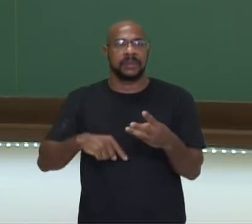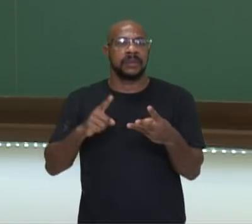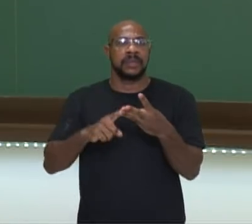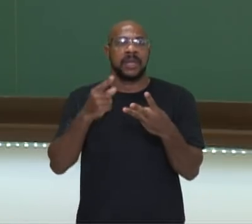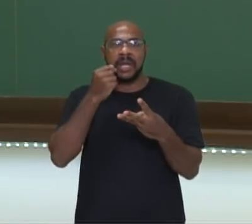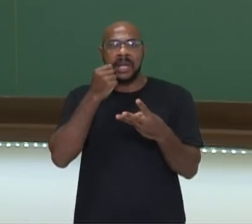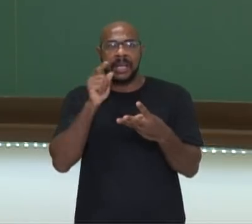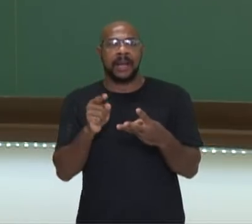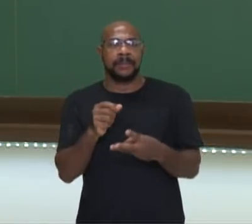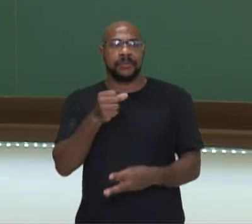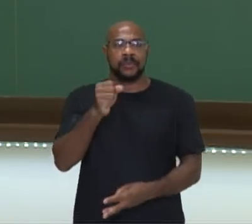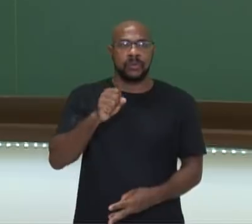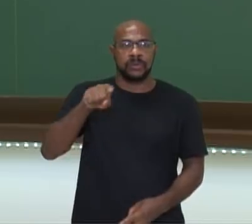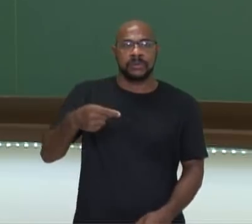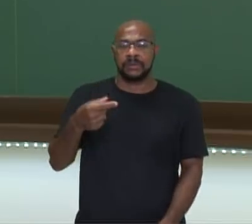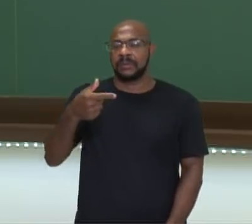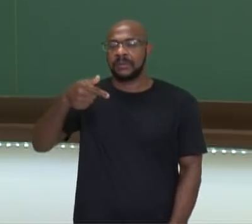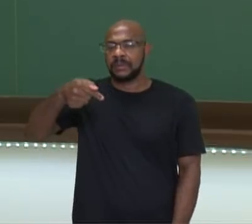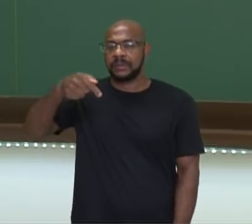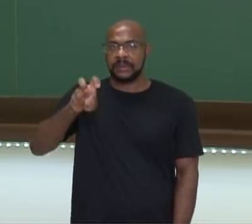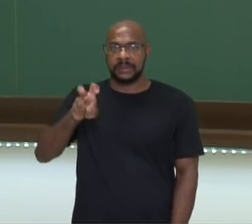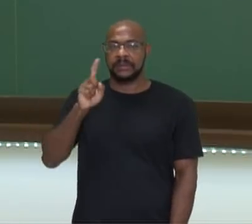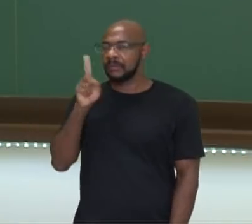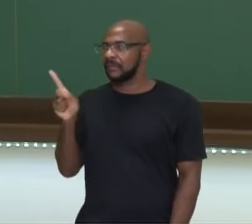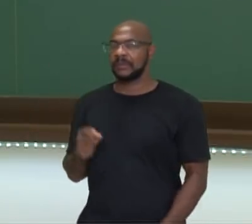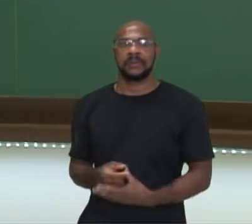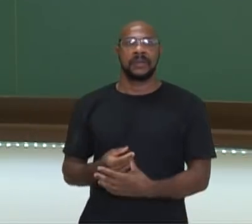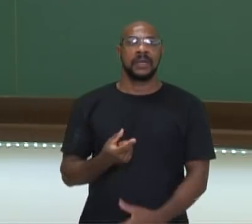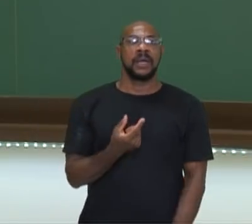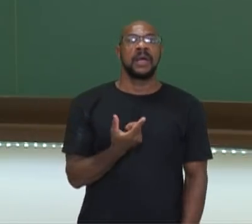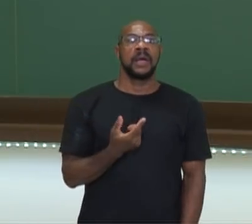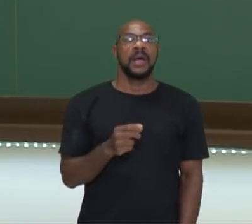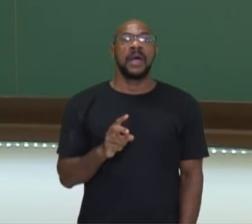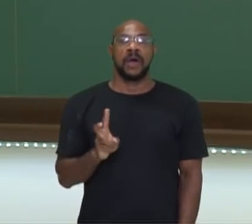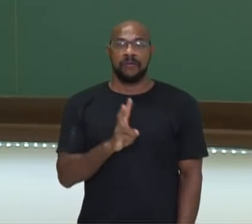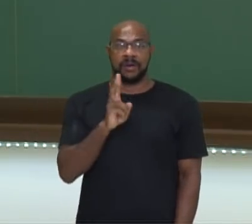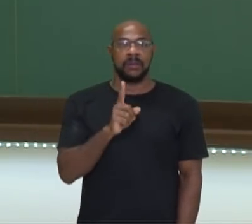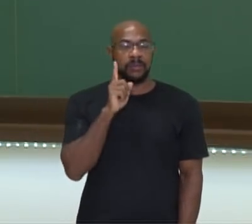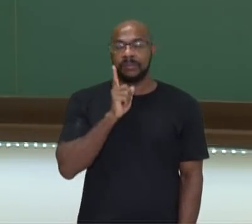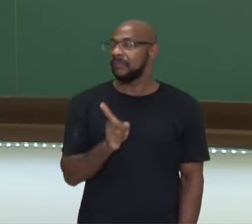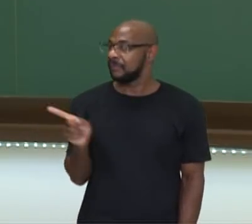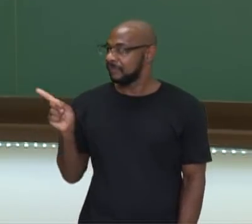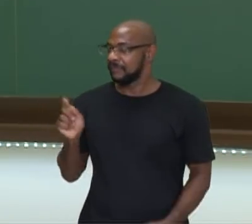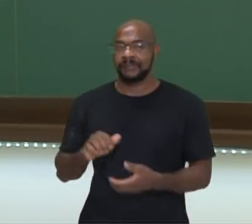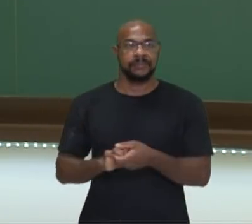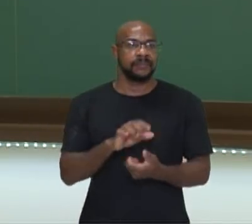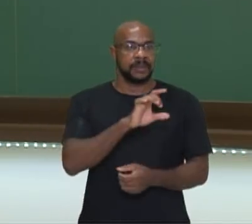com o seu valor, beleza? Não é o preço unitário da caneta e o preço unitário do lápis.